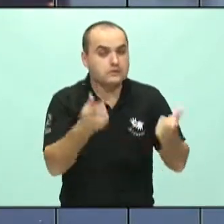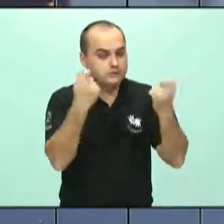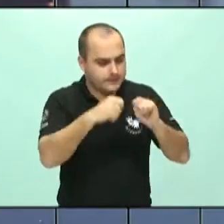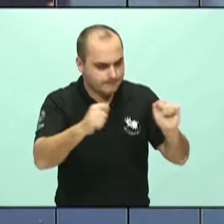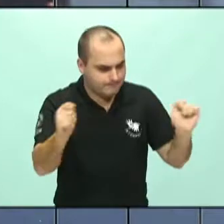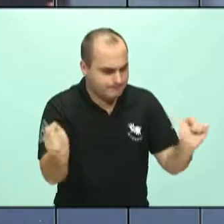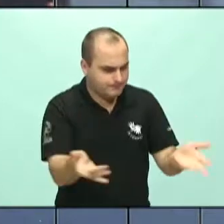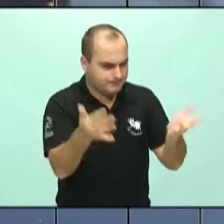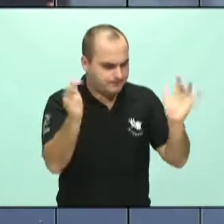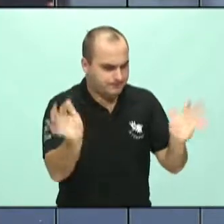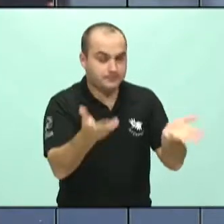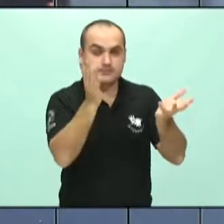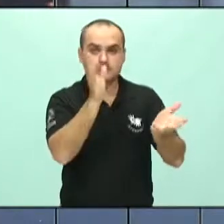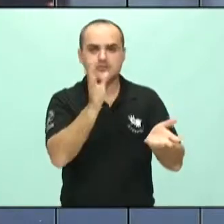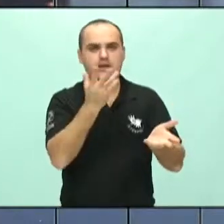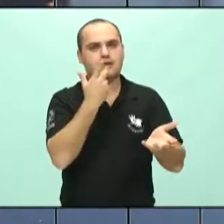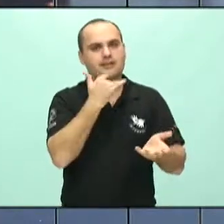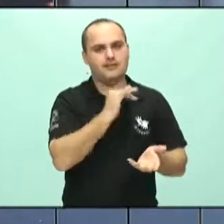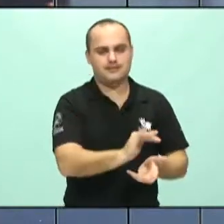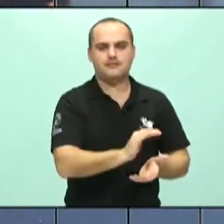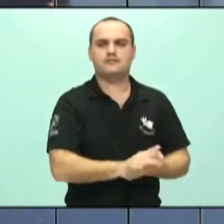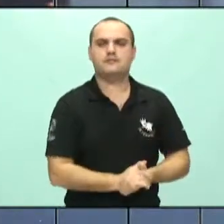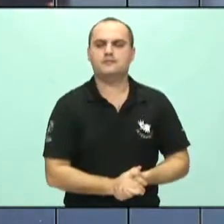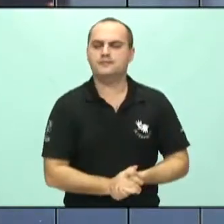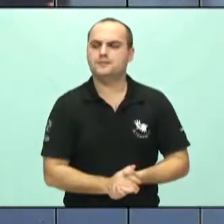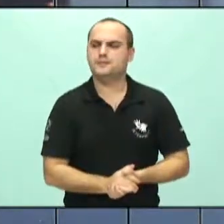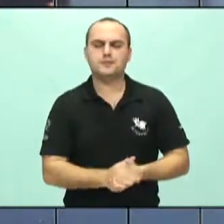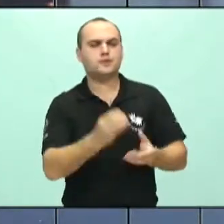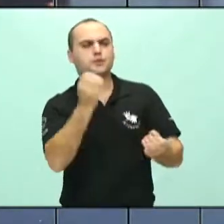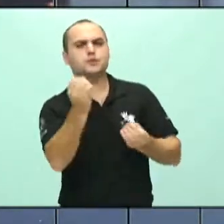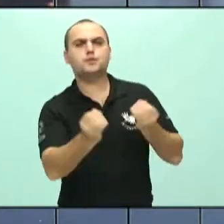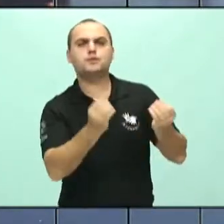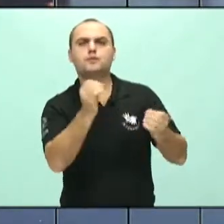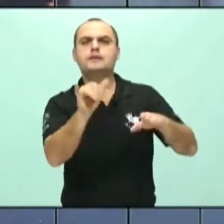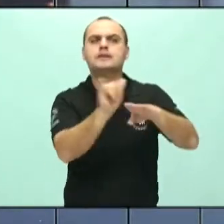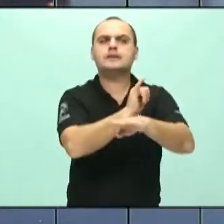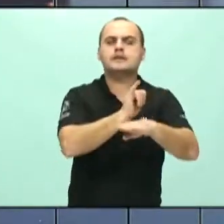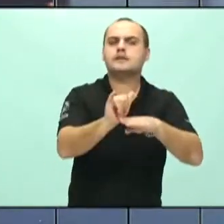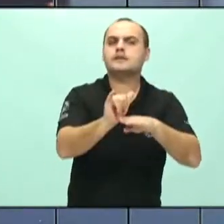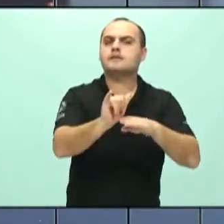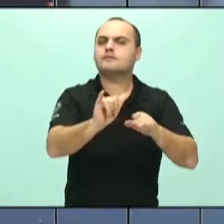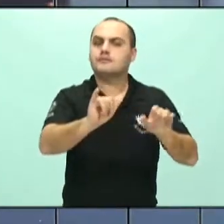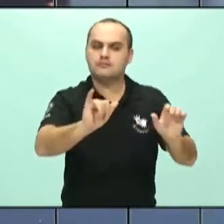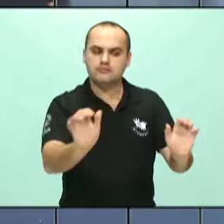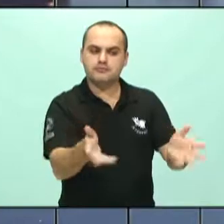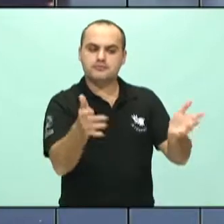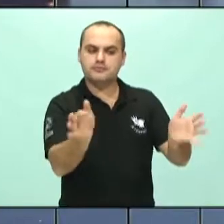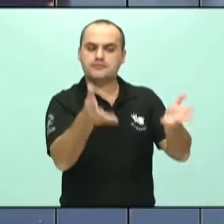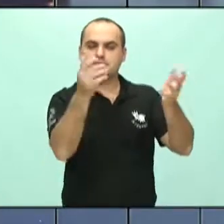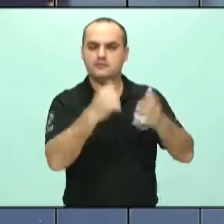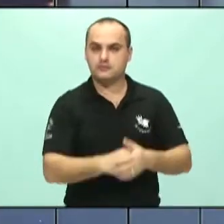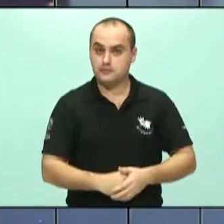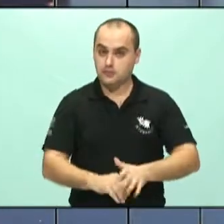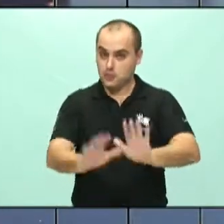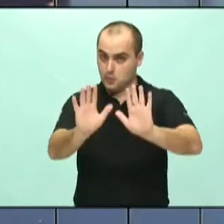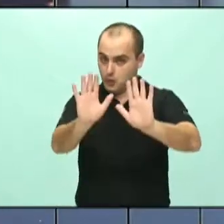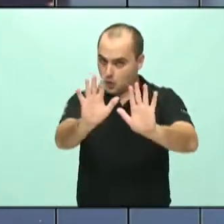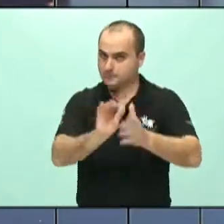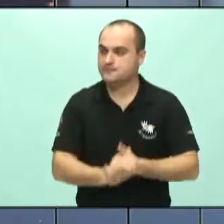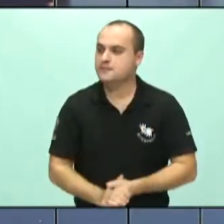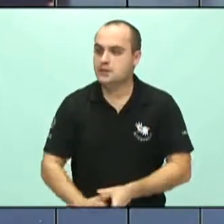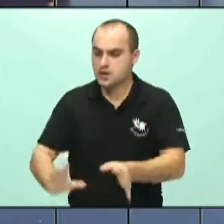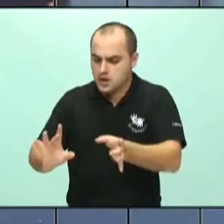torna como que ela se torna uma ferramenta? Para você conectar o aluno com português, por